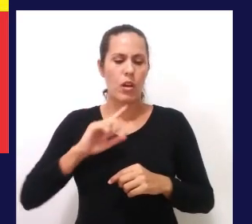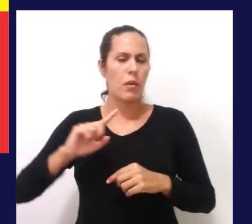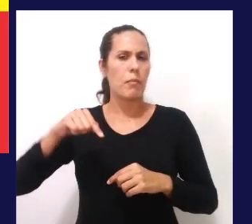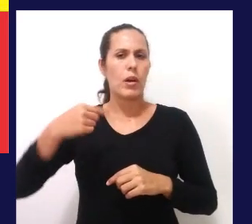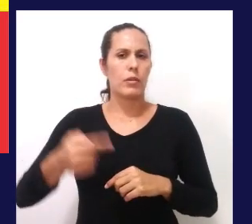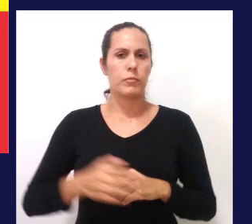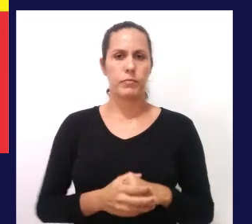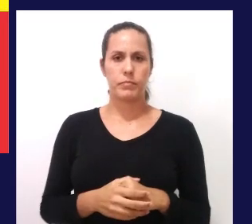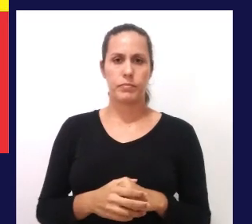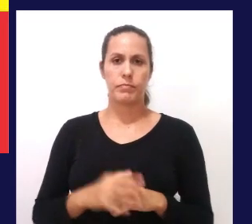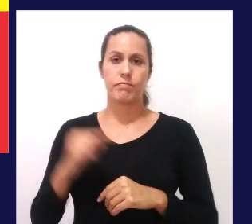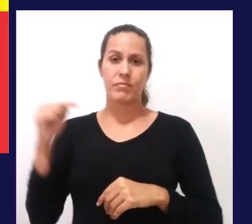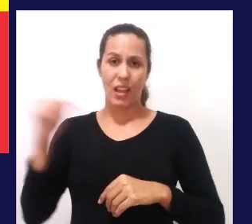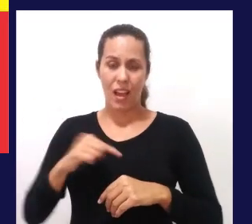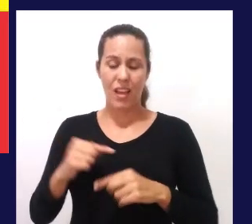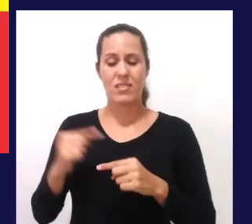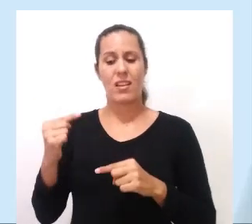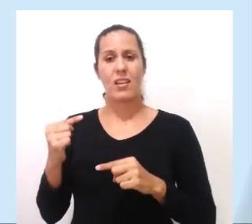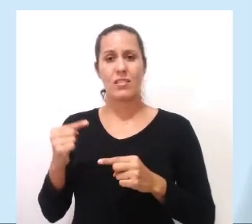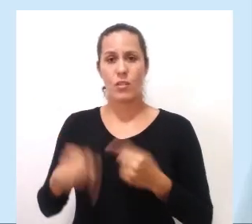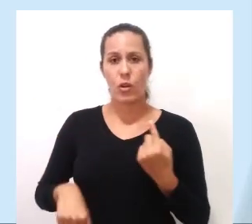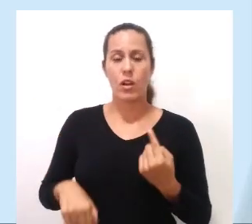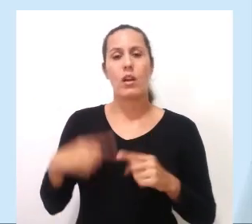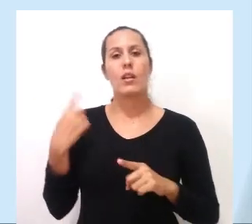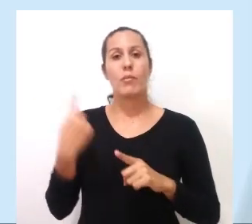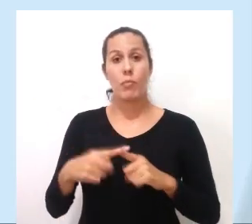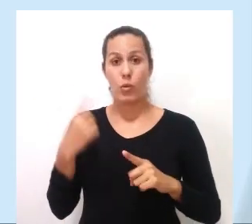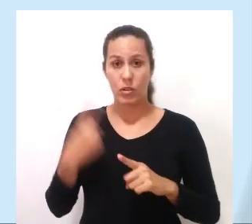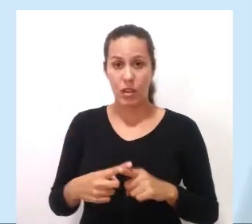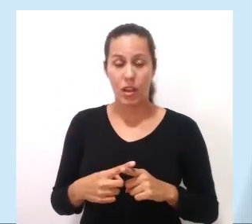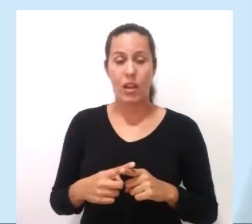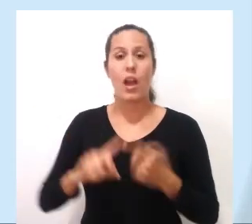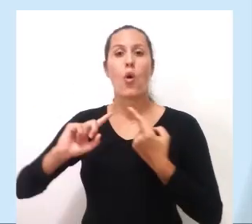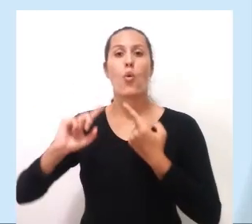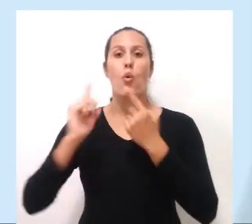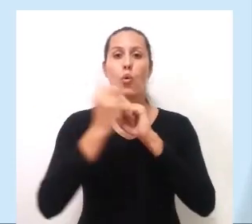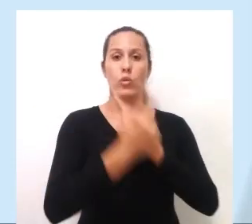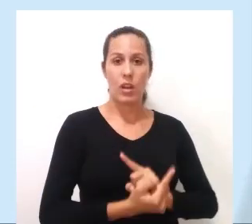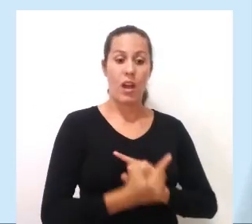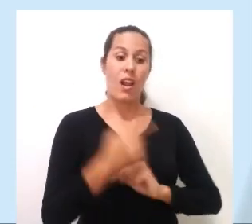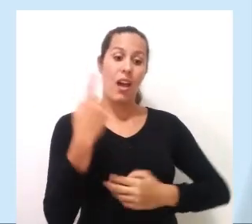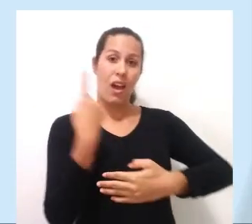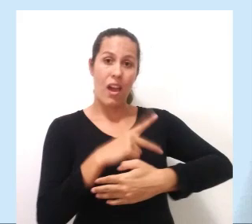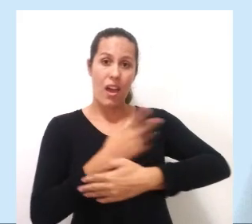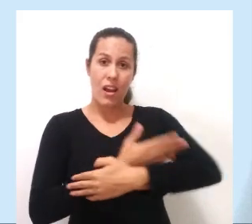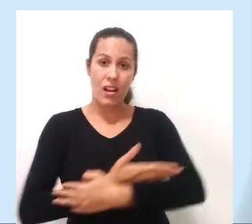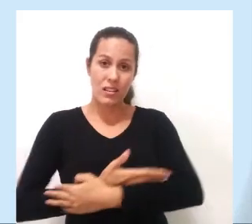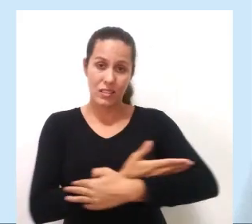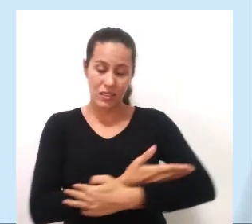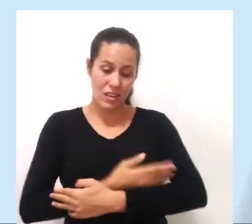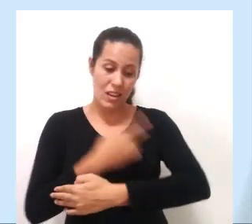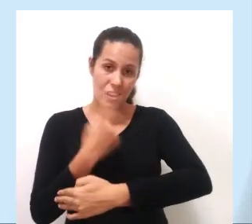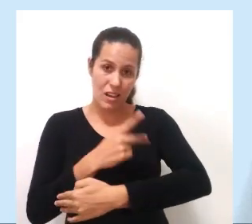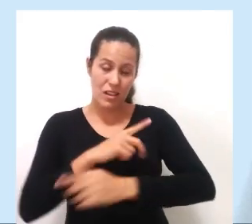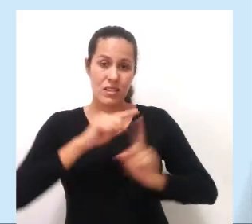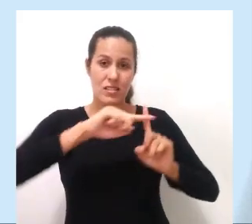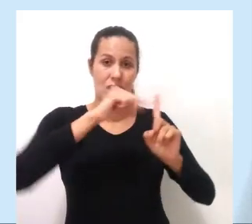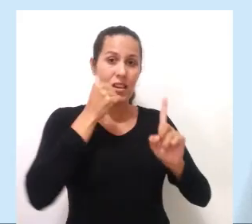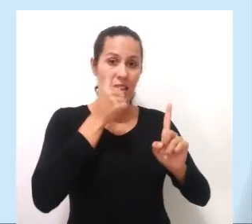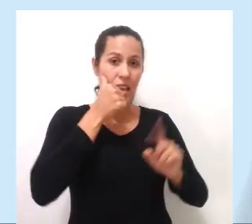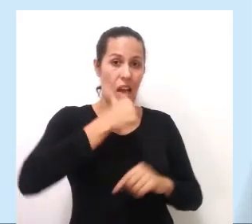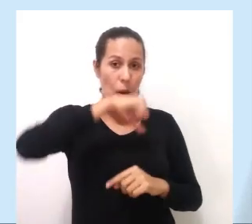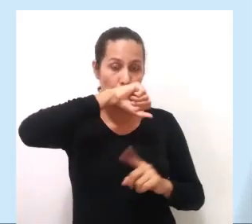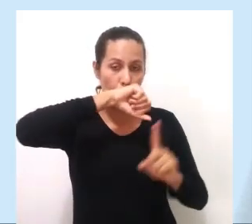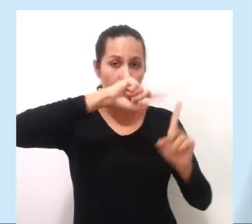logo após o parto. Não. Essa é a alternativa incorreta, porque é justamente as crianças